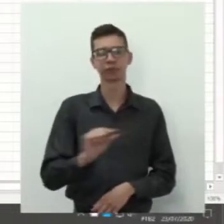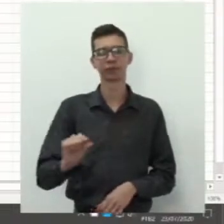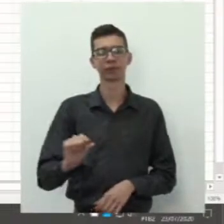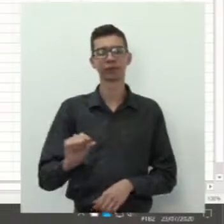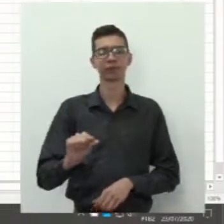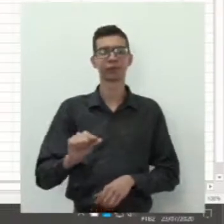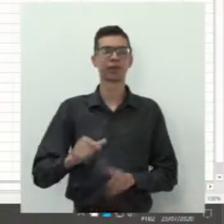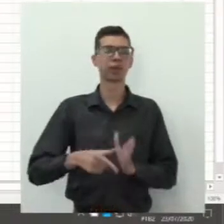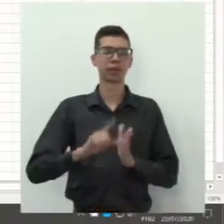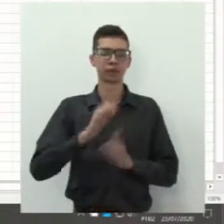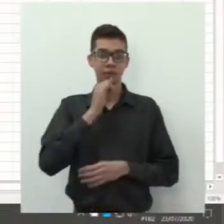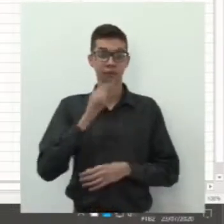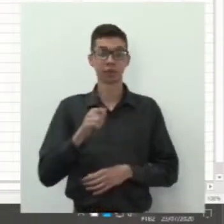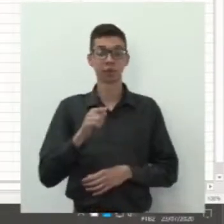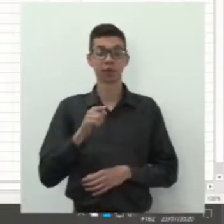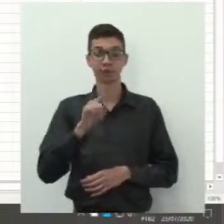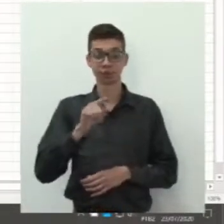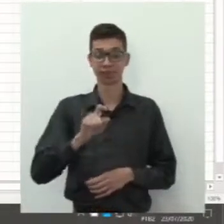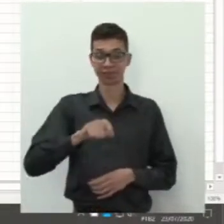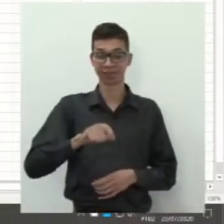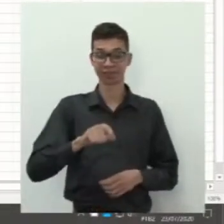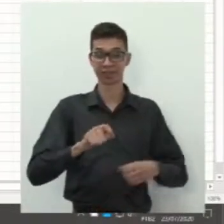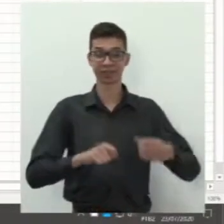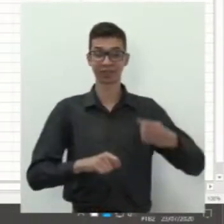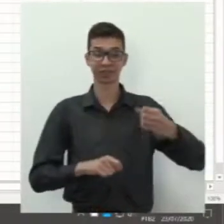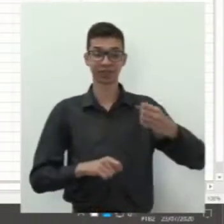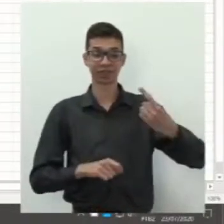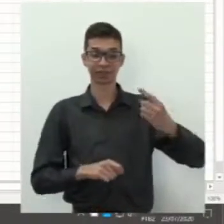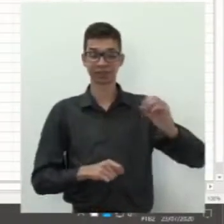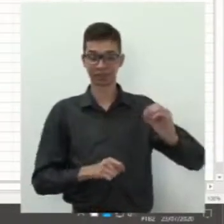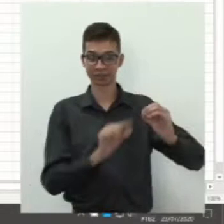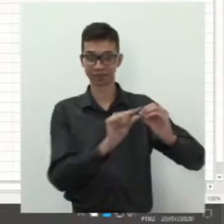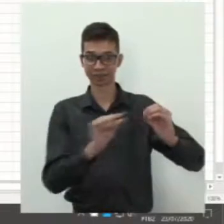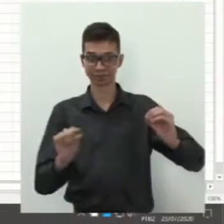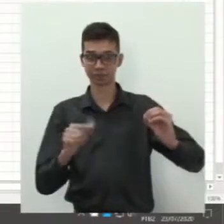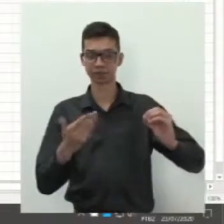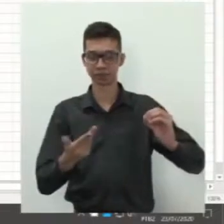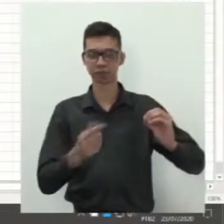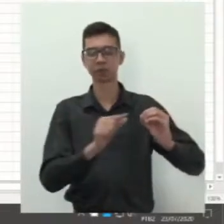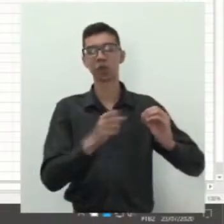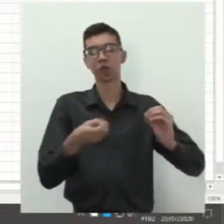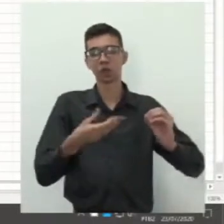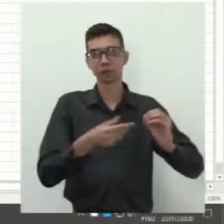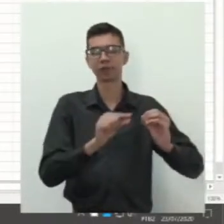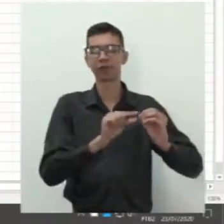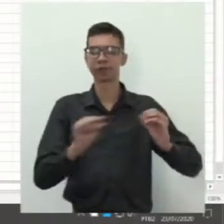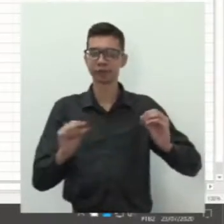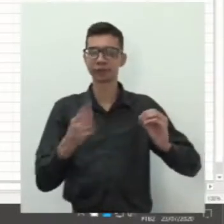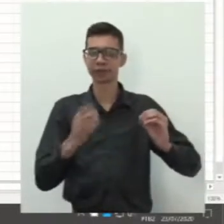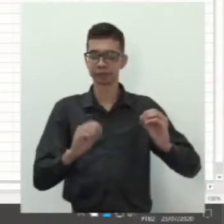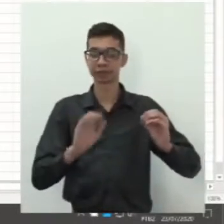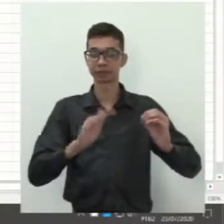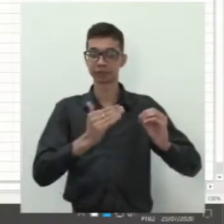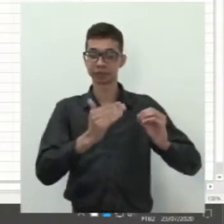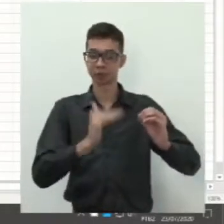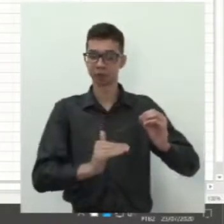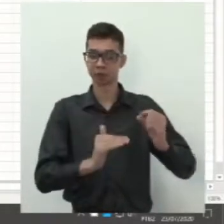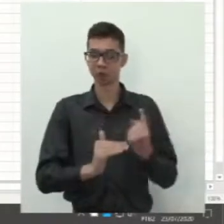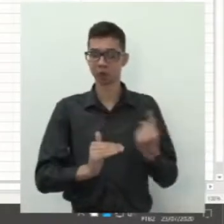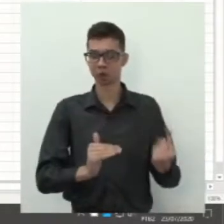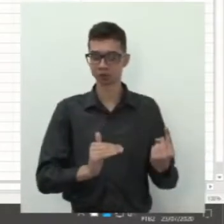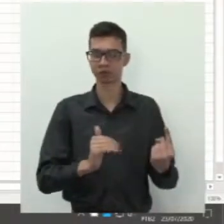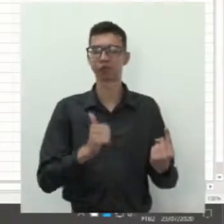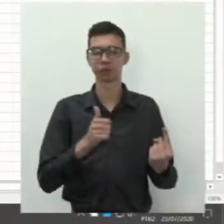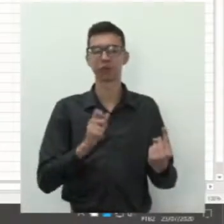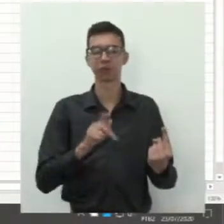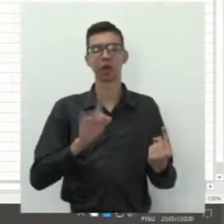linha 10 para inserir uma linha nova, a linha nova se tornou 10 e a de baixo, consequentemente, 11. Então, ele já faz essa